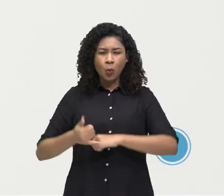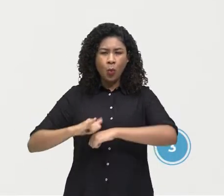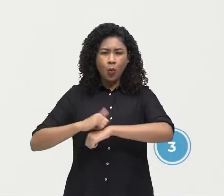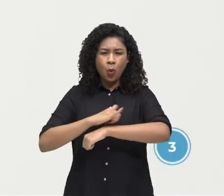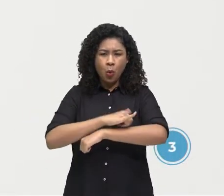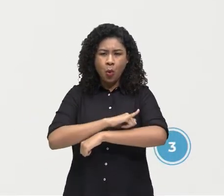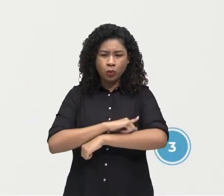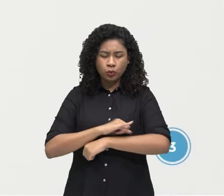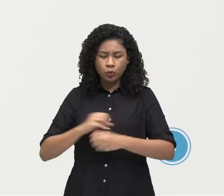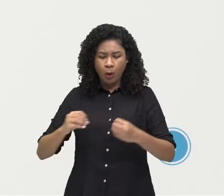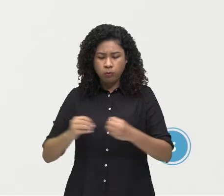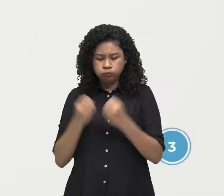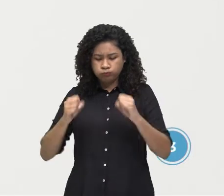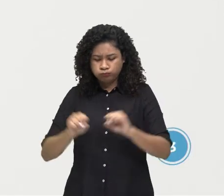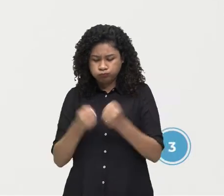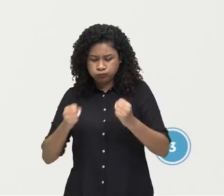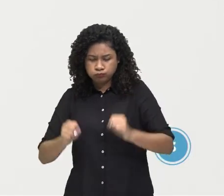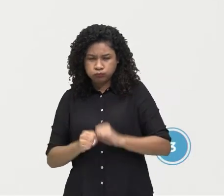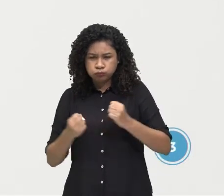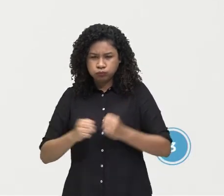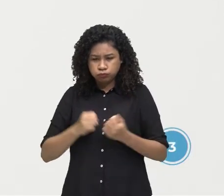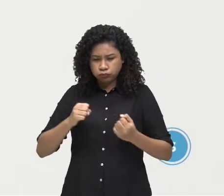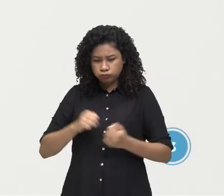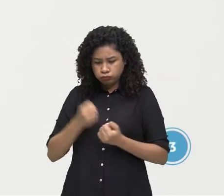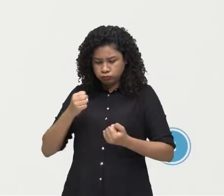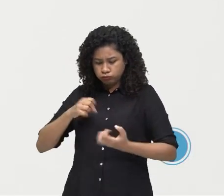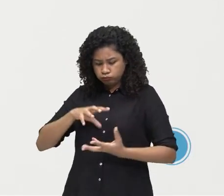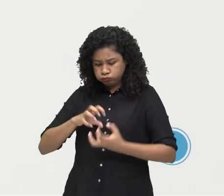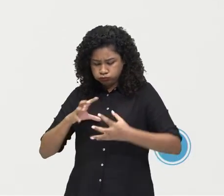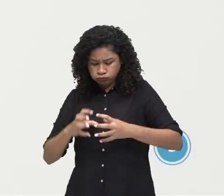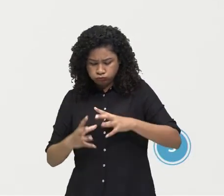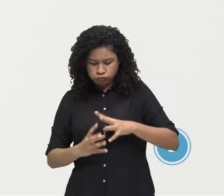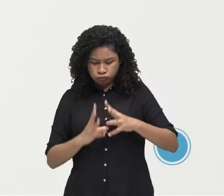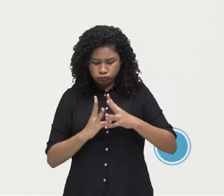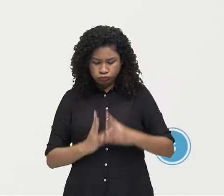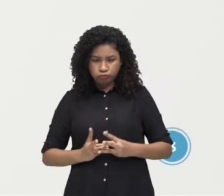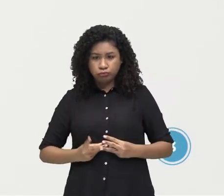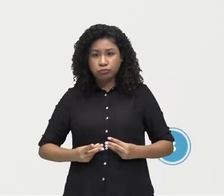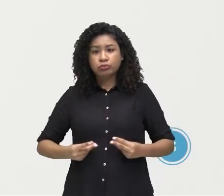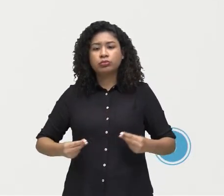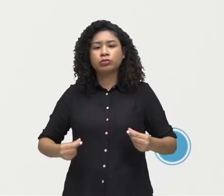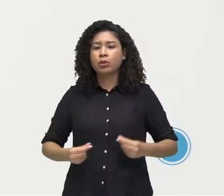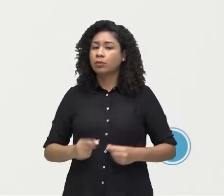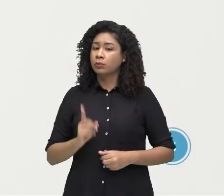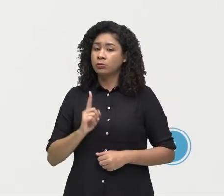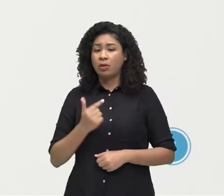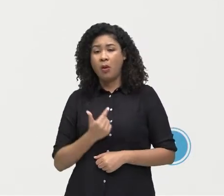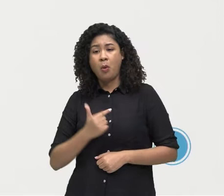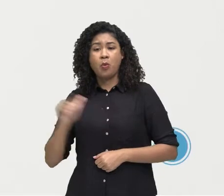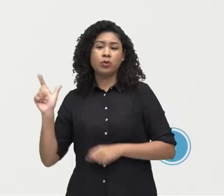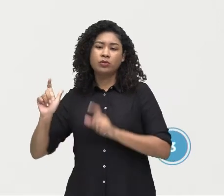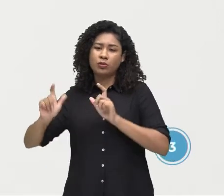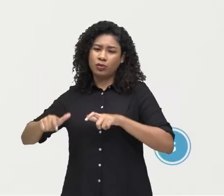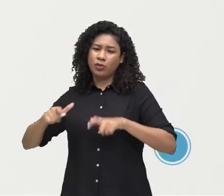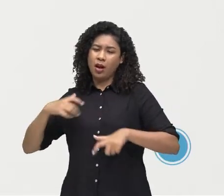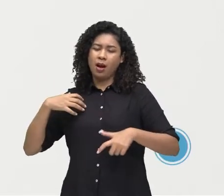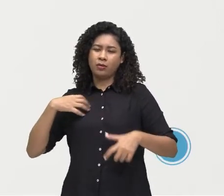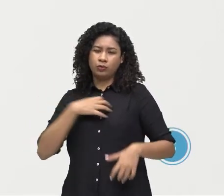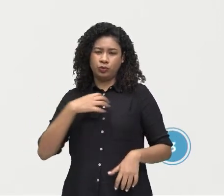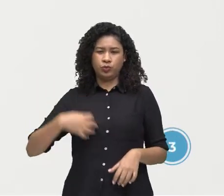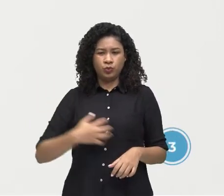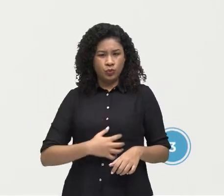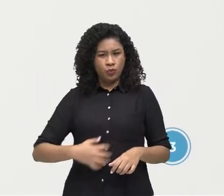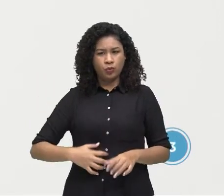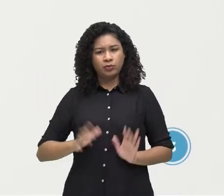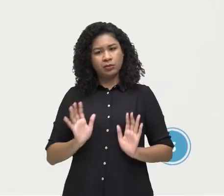gorduras acontece em outro local ali do nosso sistema digestório, assim como a digestão das proteínas também. Então não pode ser nem a letra B, nem a letra